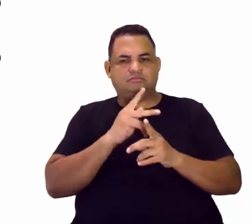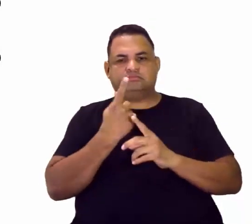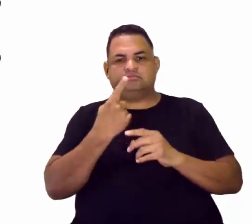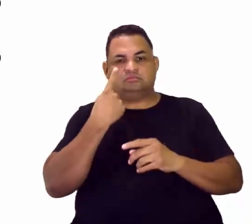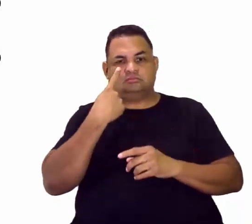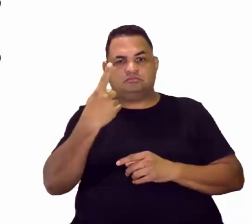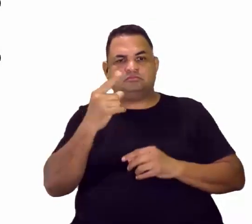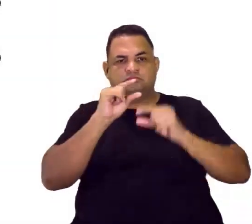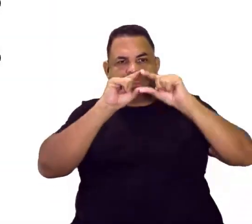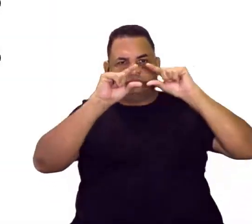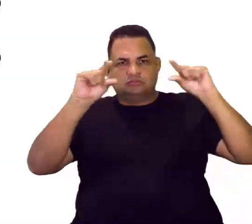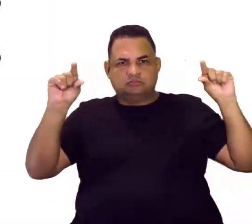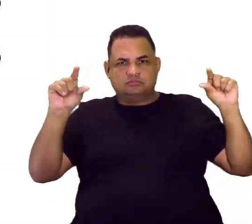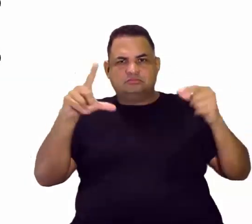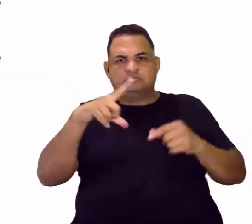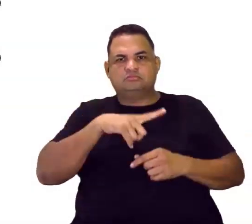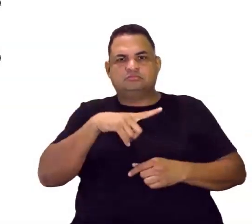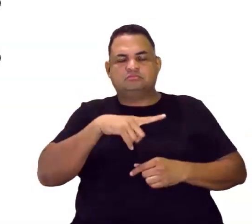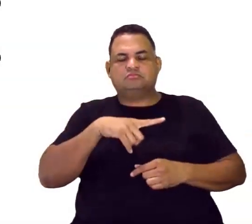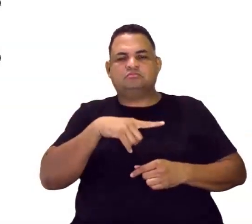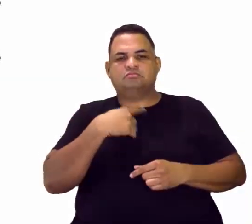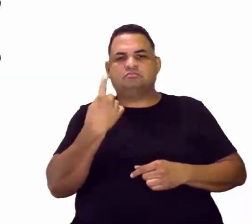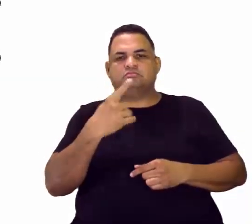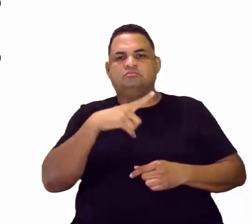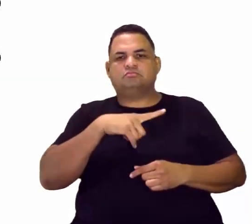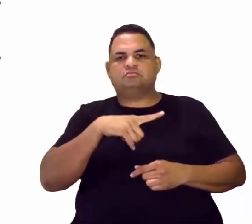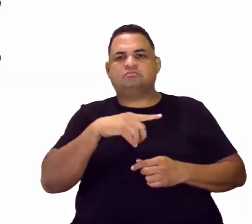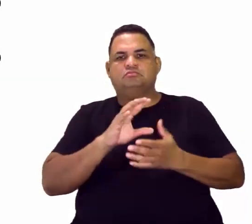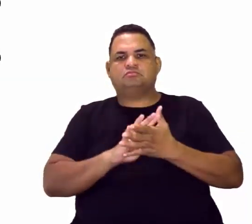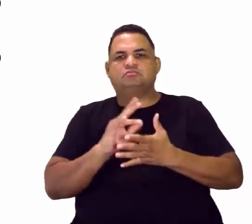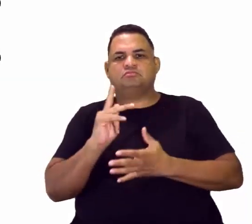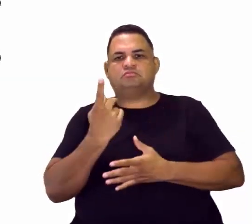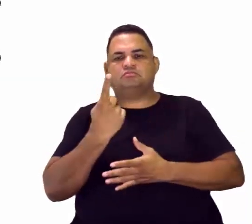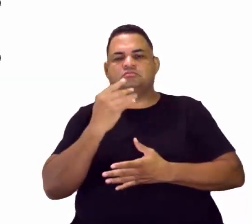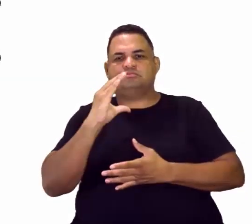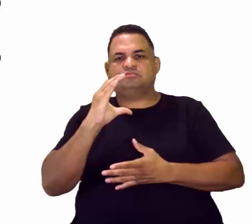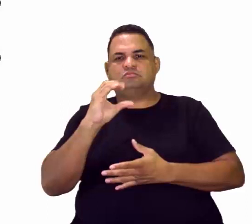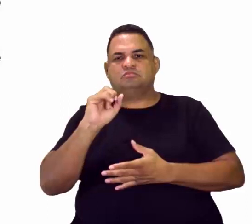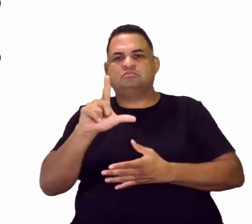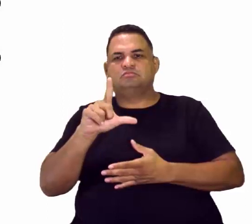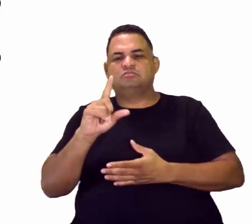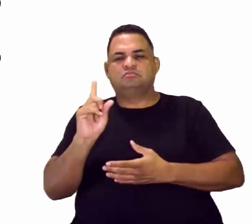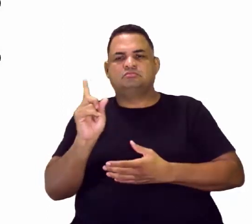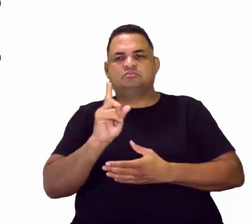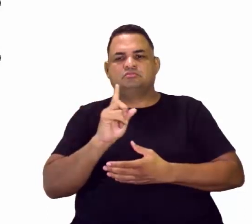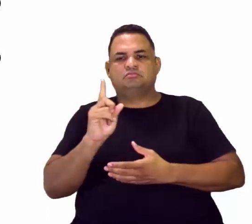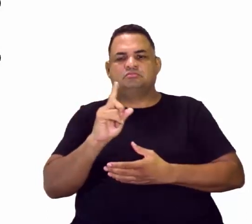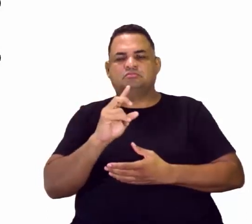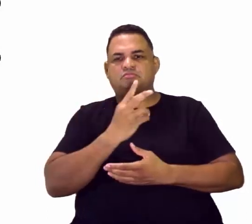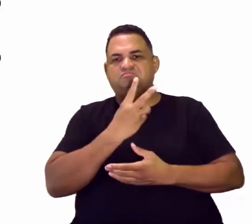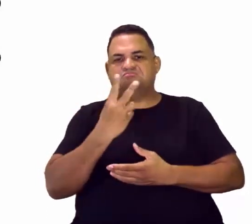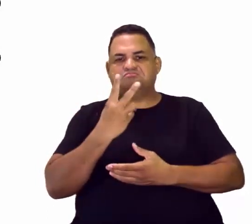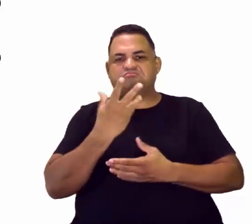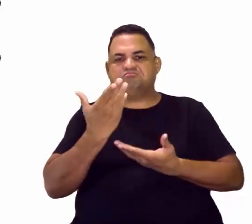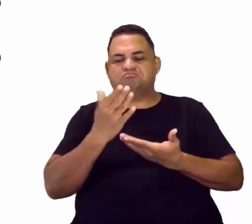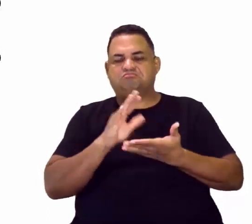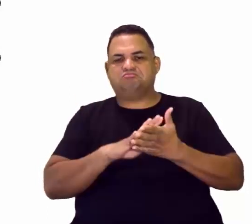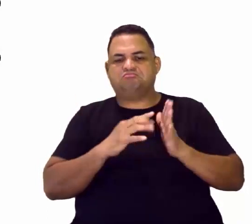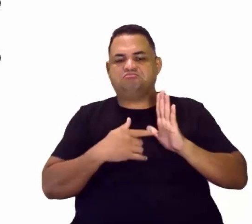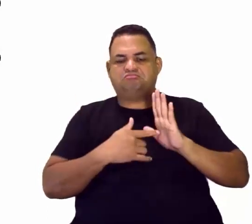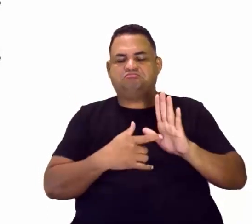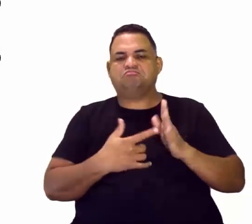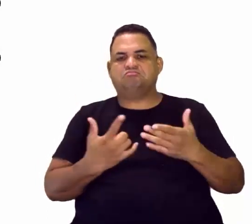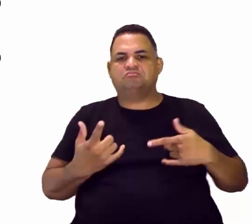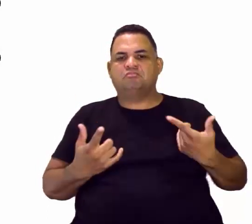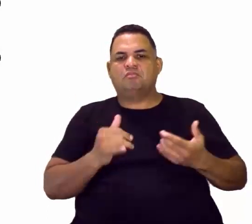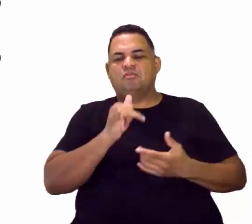olhar no enunciado, nós temos o HCl. O HCl não é nenhum dos três citados. Portanto,